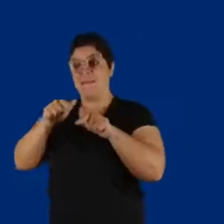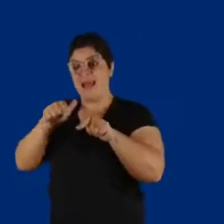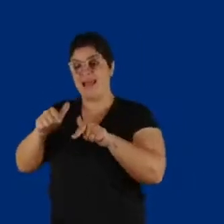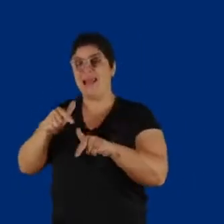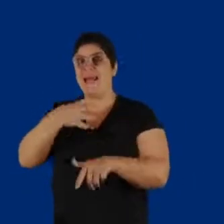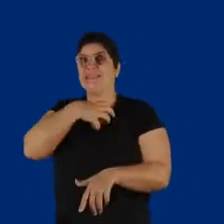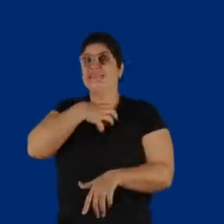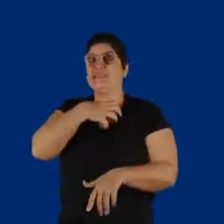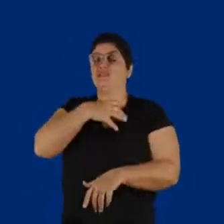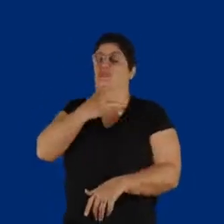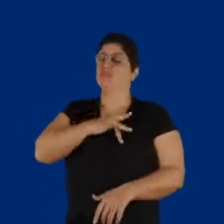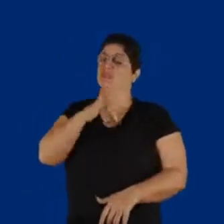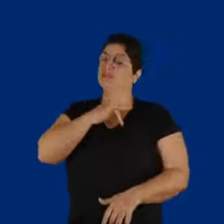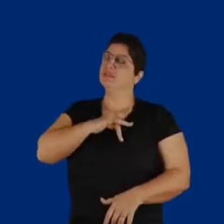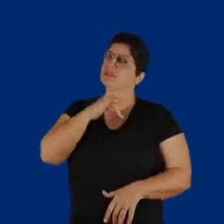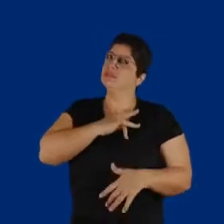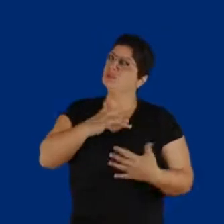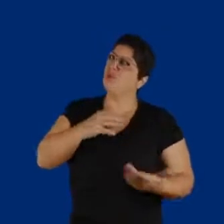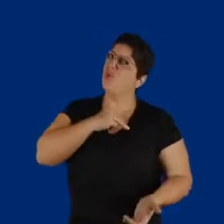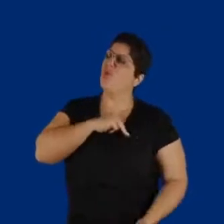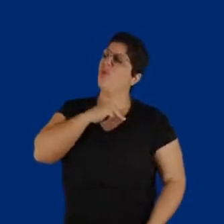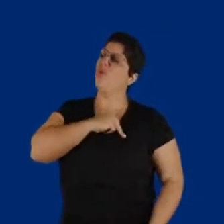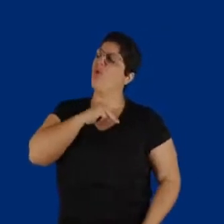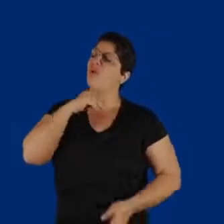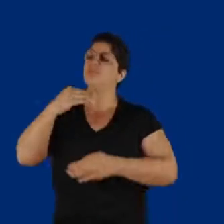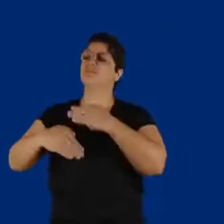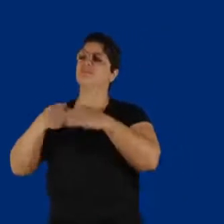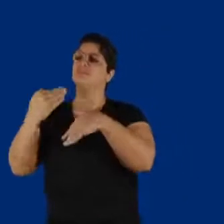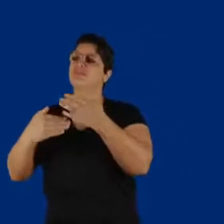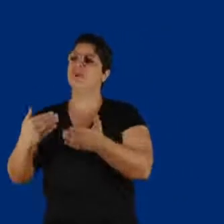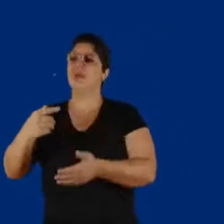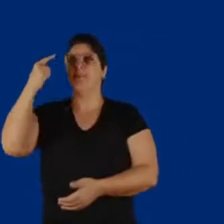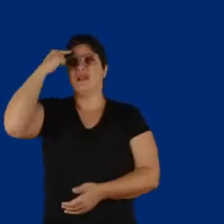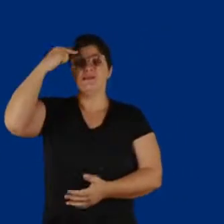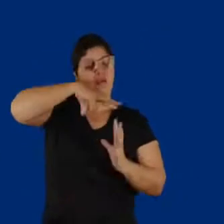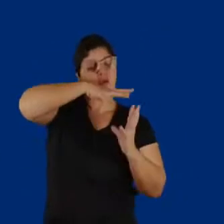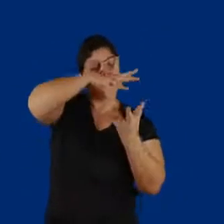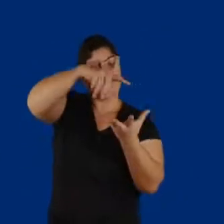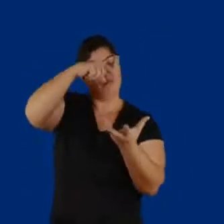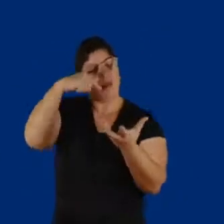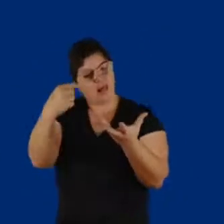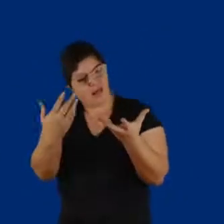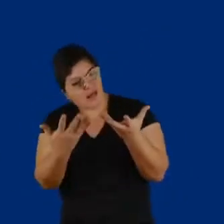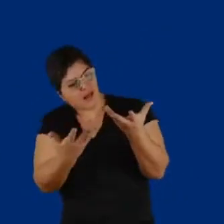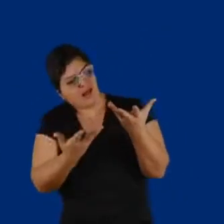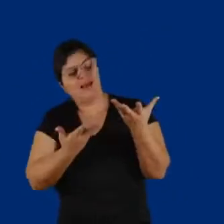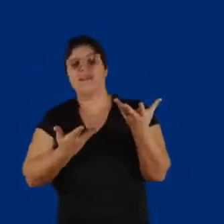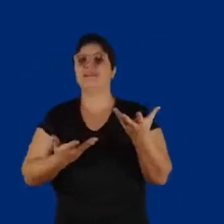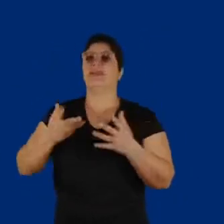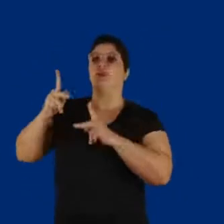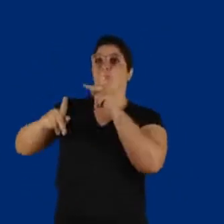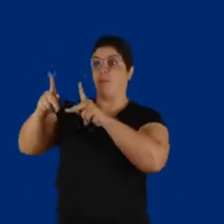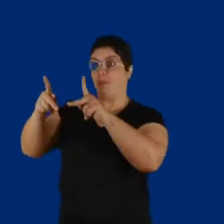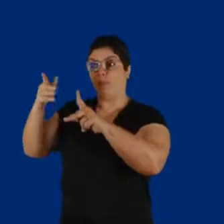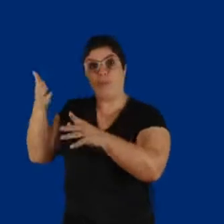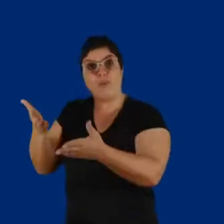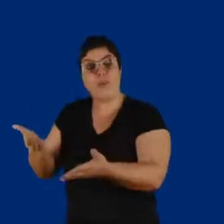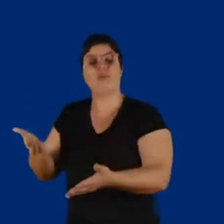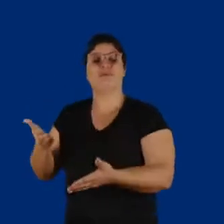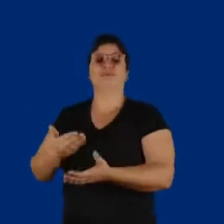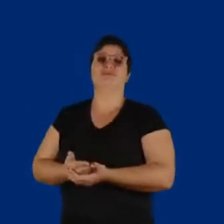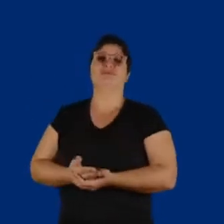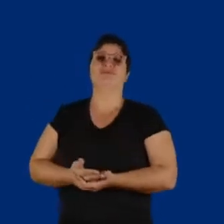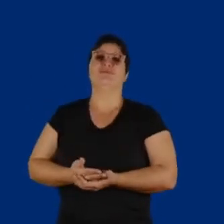compaixão, construirmos coisas, pensarmos no nosso planeta, na nossa população. Essa é uma oportunidade